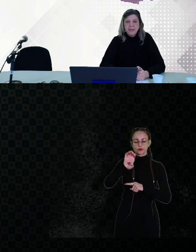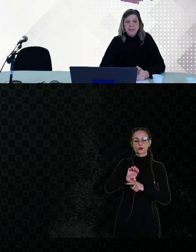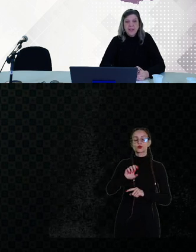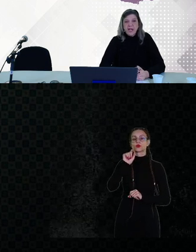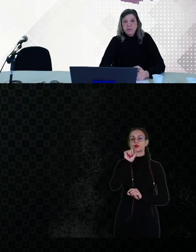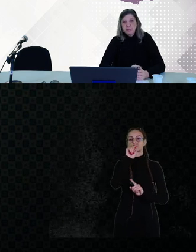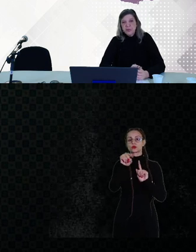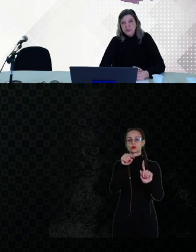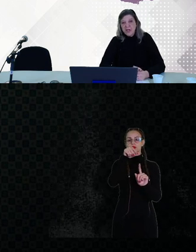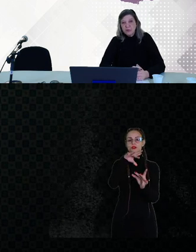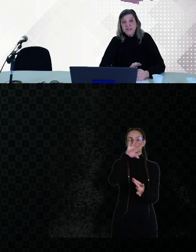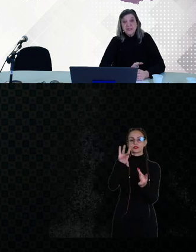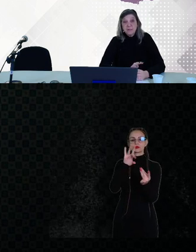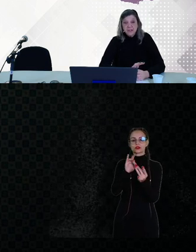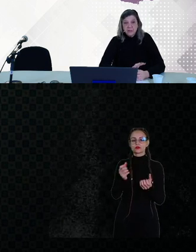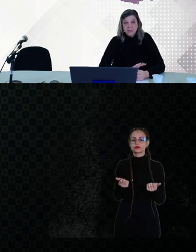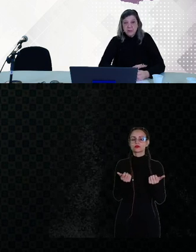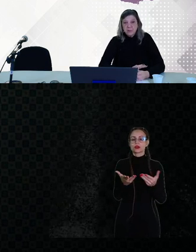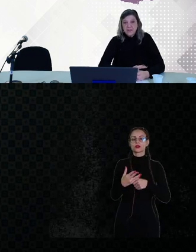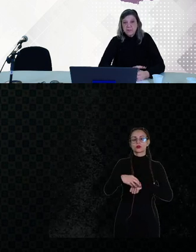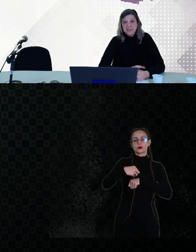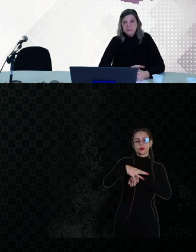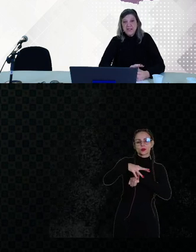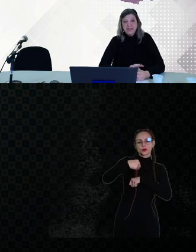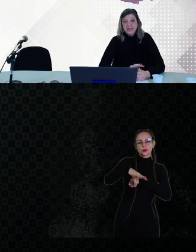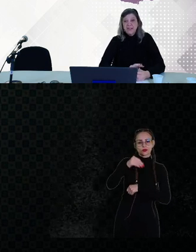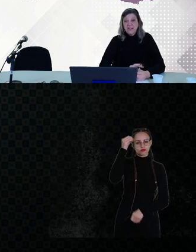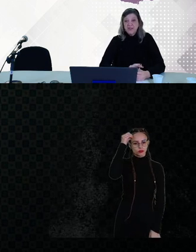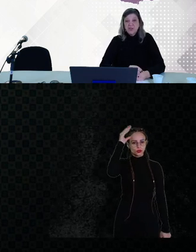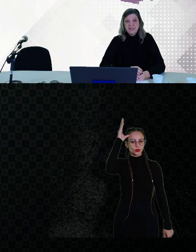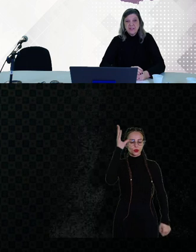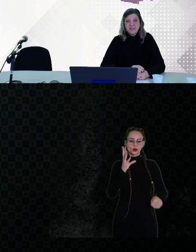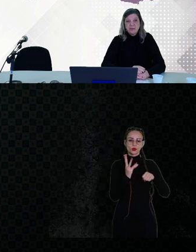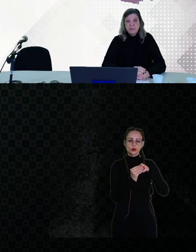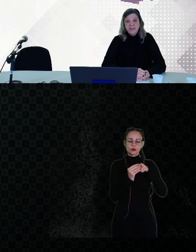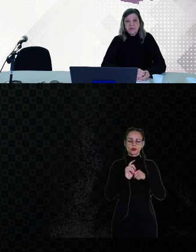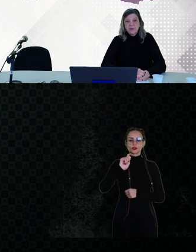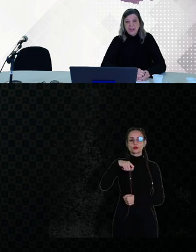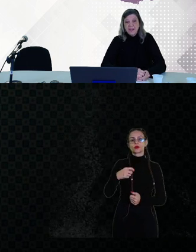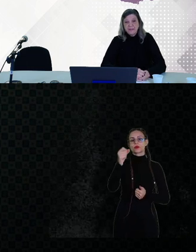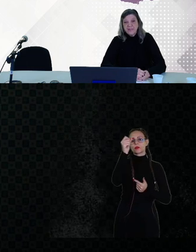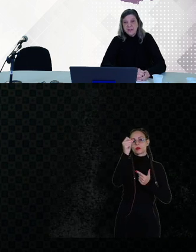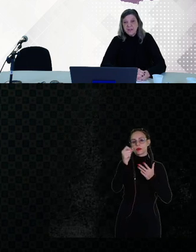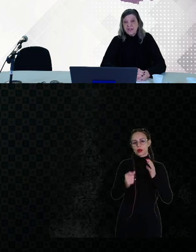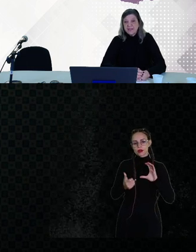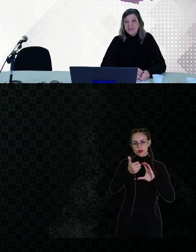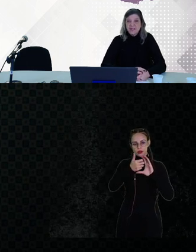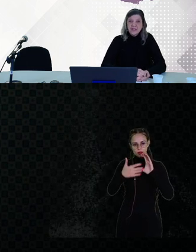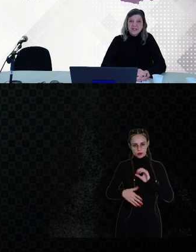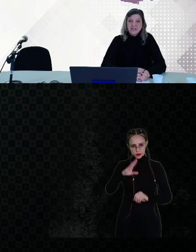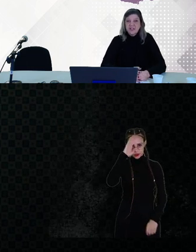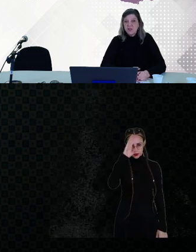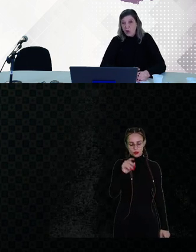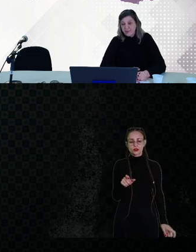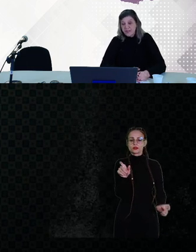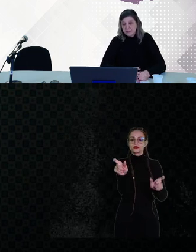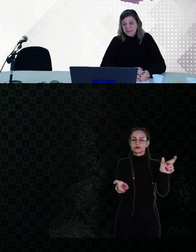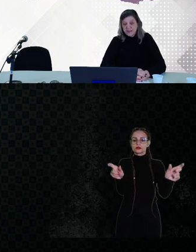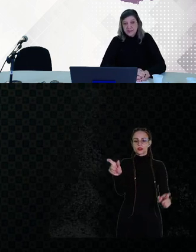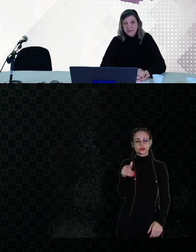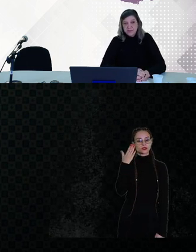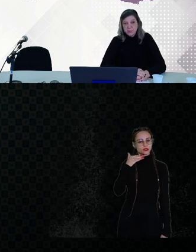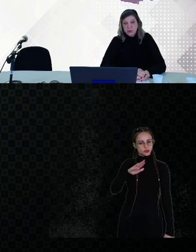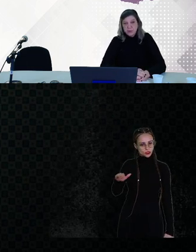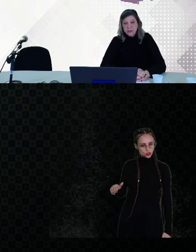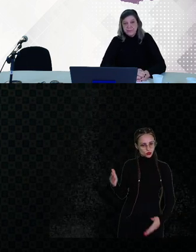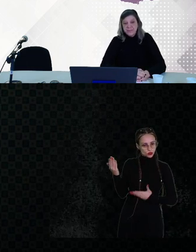tem é proporcionar conhecimento quanto às principais características de desempenho escolar dessas crianças e desses jovens com